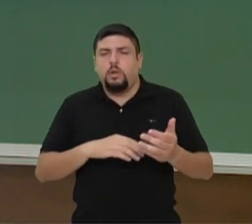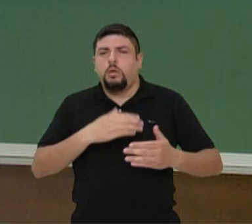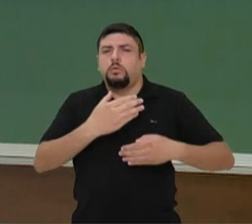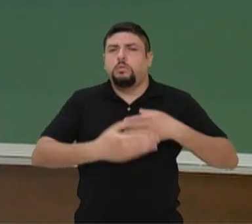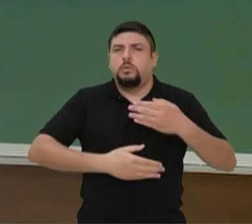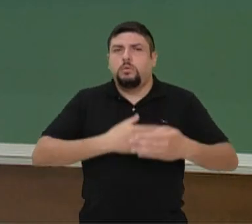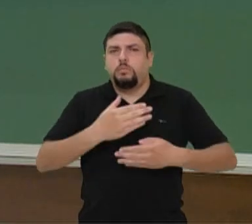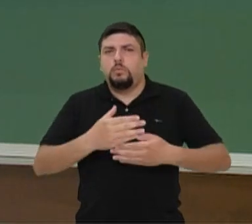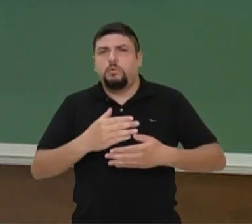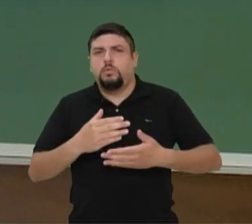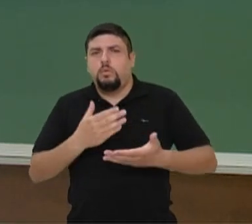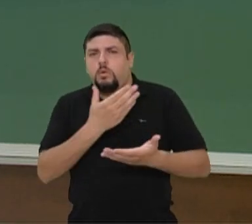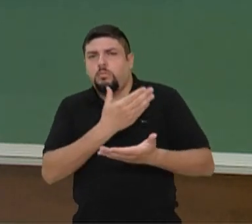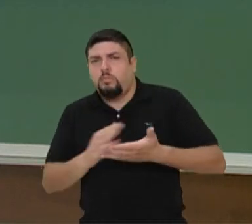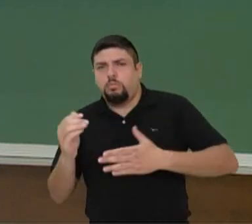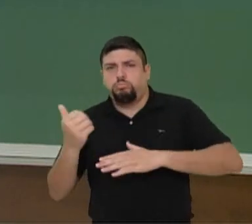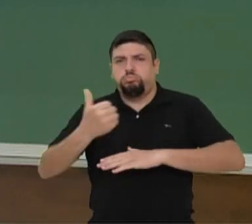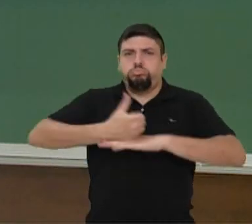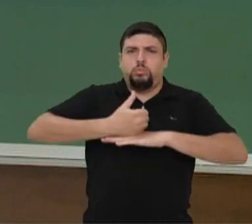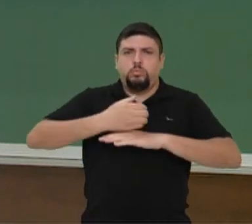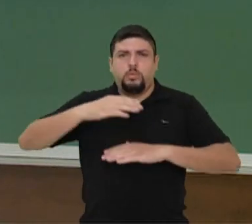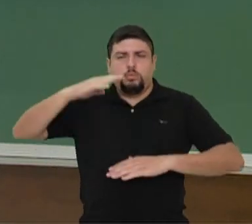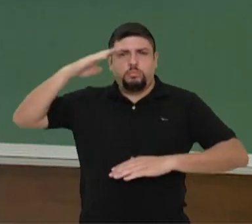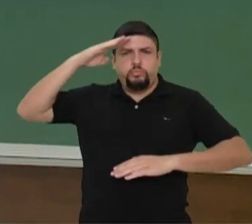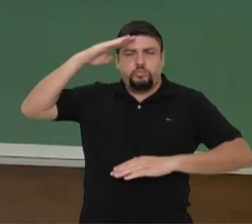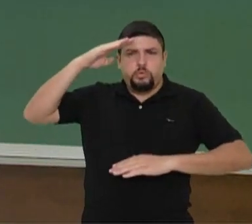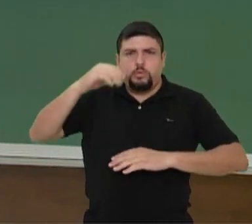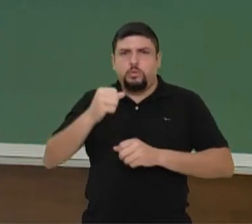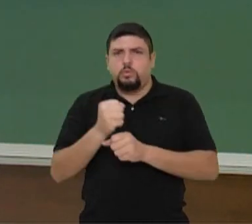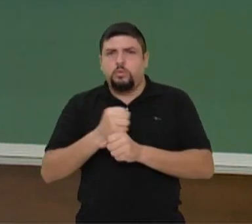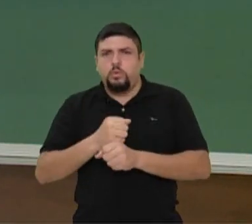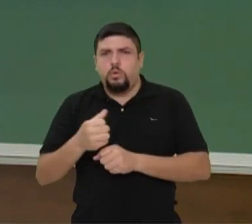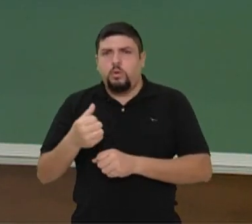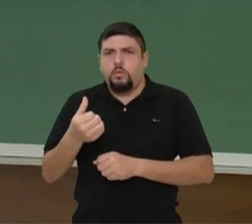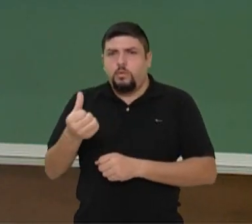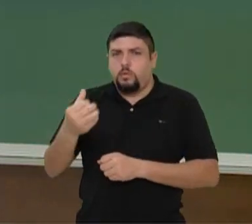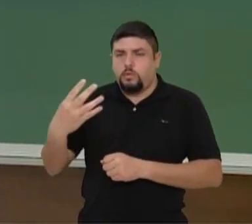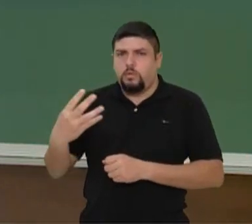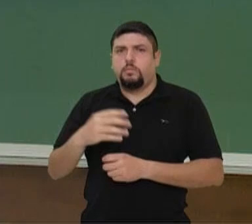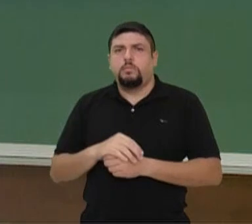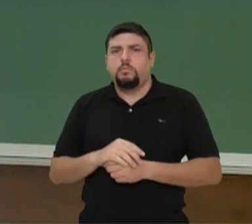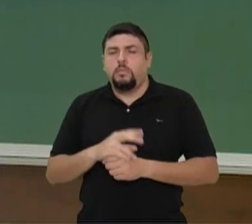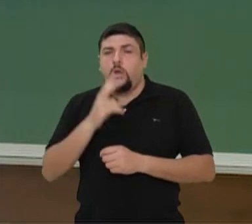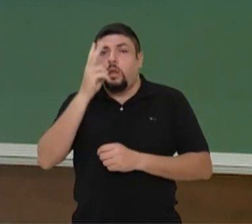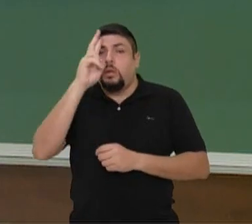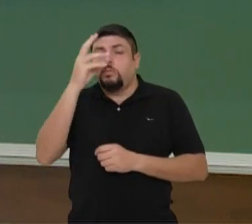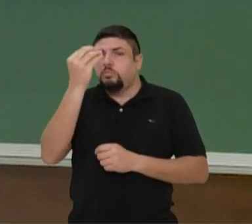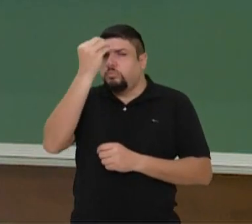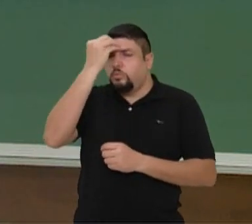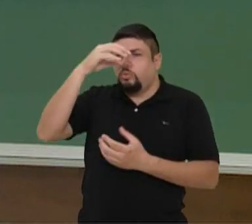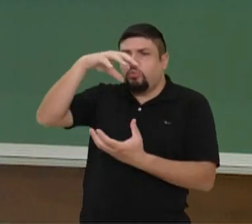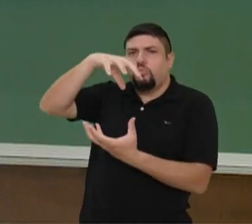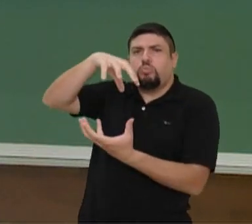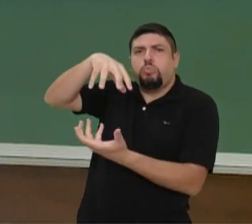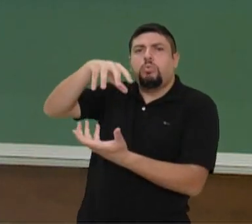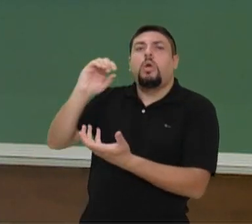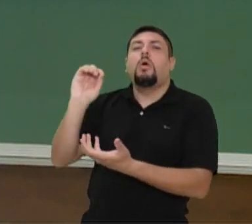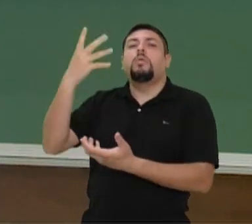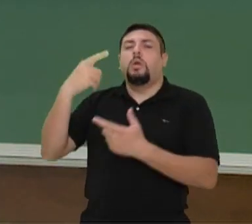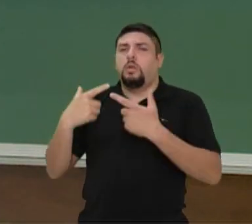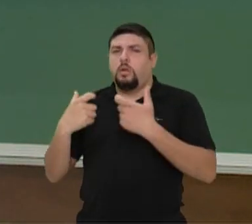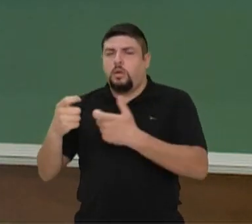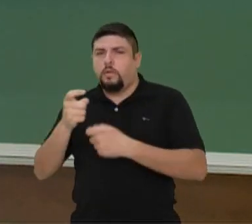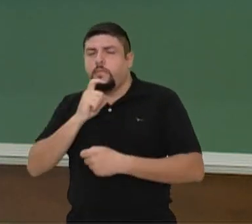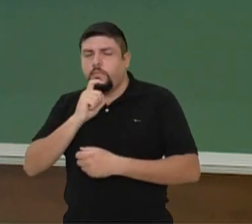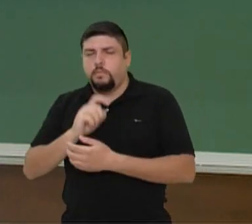militar aí de 64. Esse período está marcado pelo contexto da Guerra Fria, não se esqueça. No caso do Brasil, nós